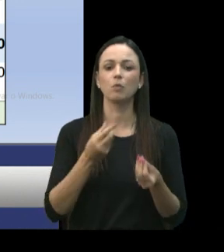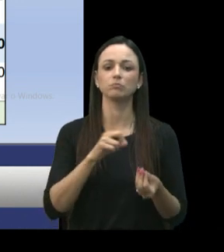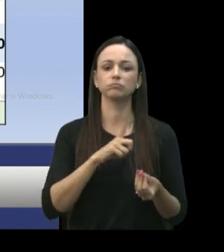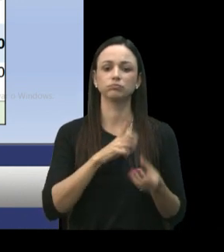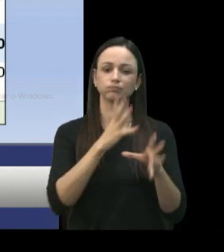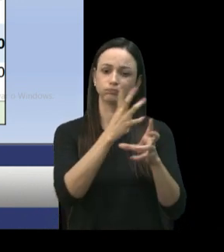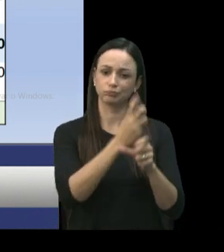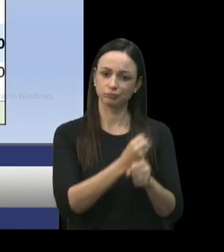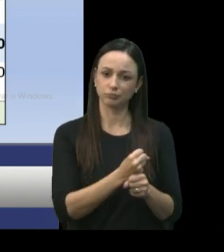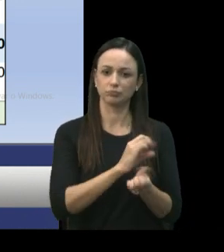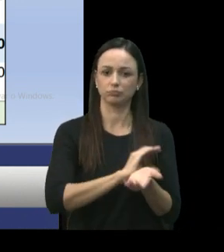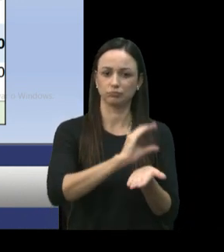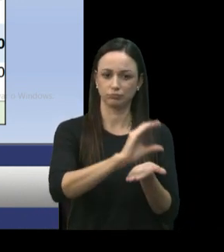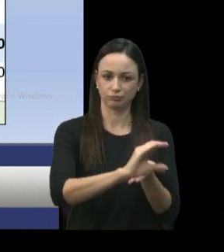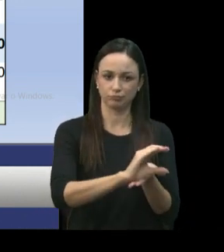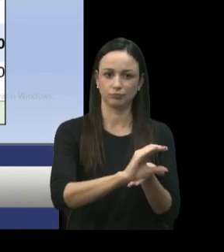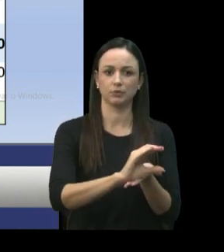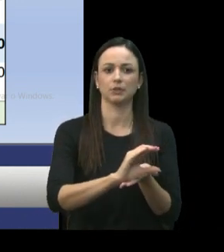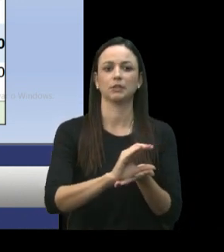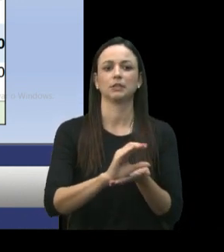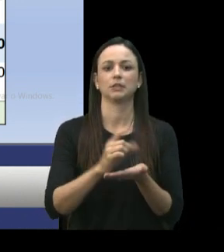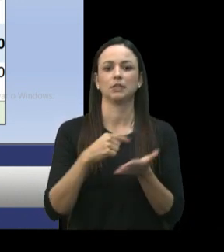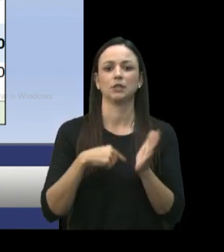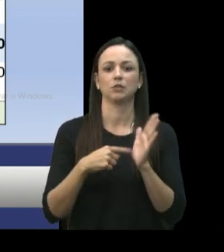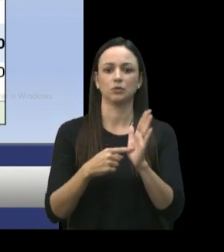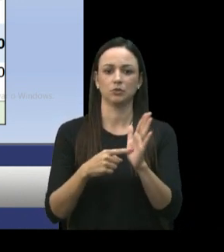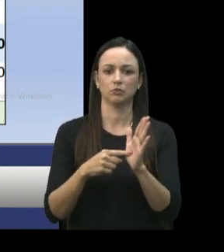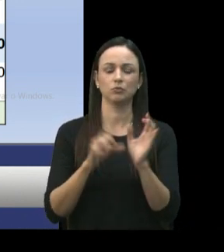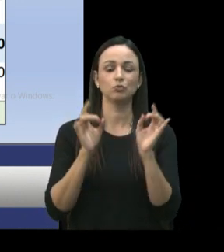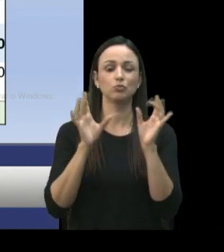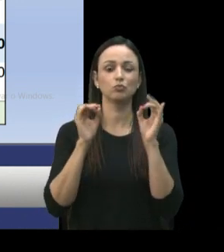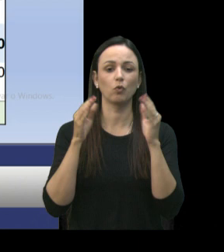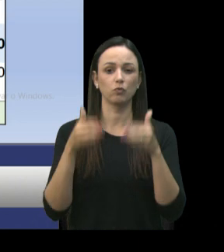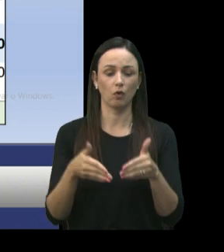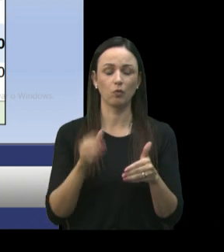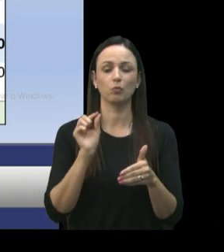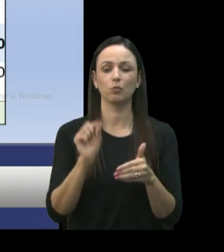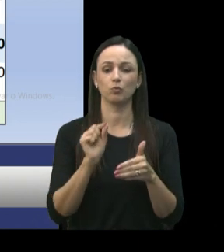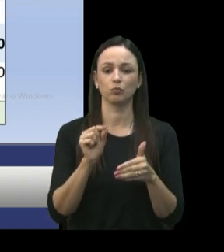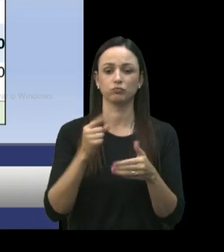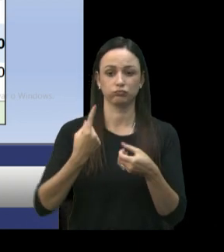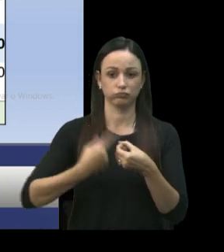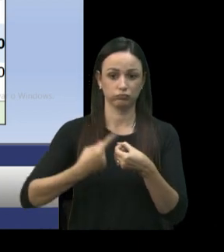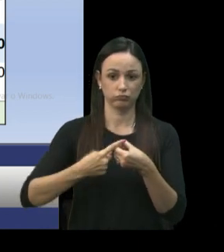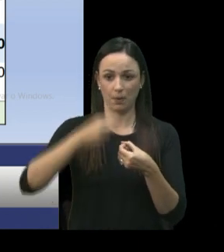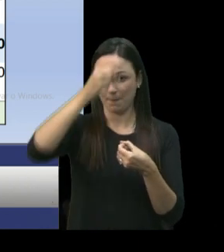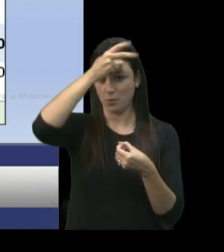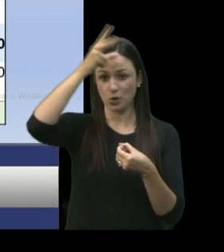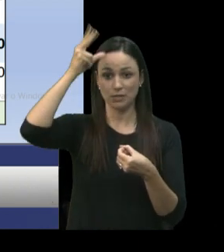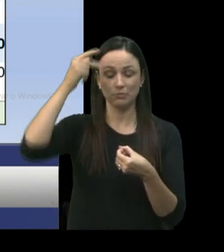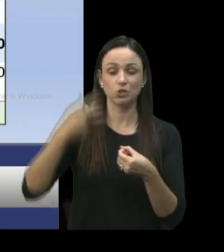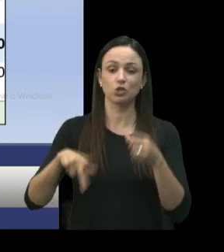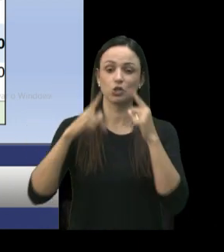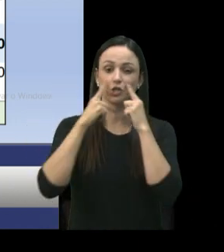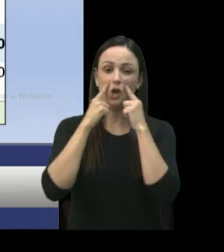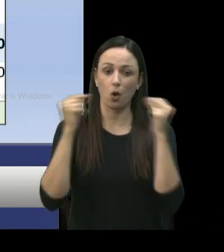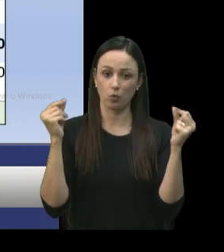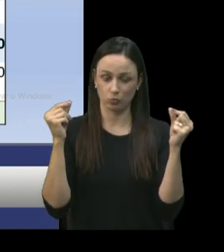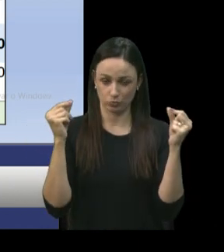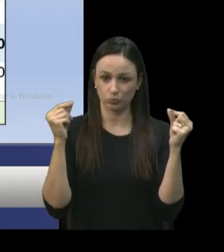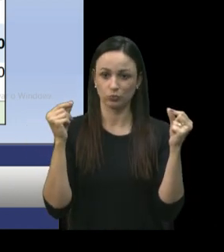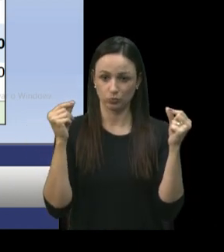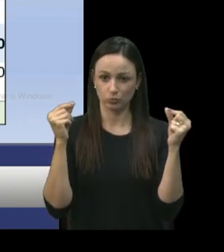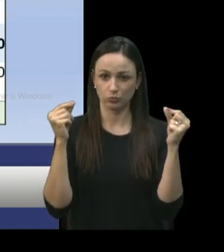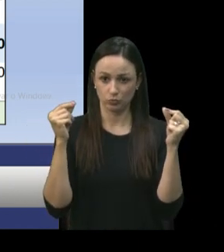por fonte de identidade. Aqui nós vamos falar exclusivamente do município, da Prefeitura Municipal de Jaú, o